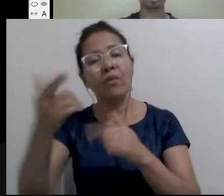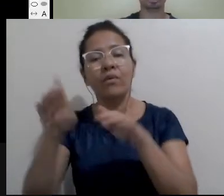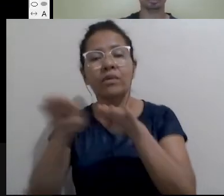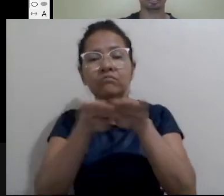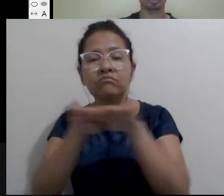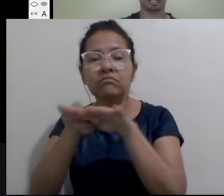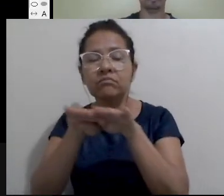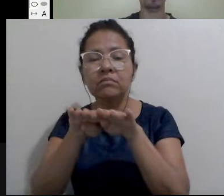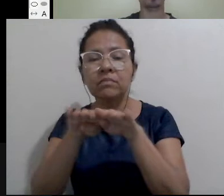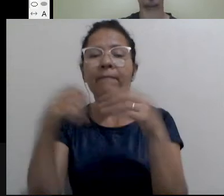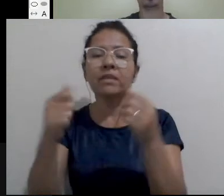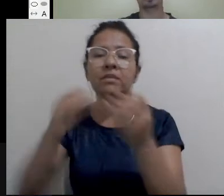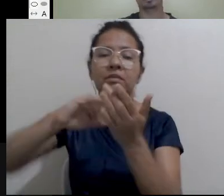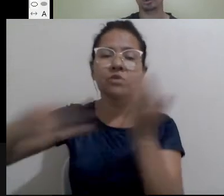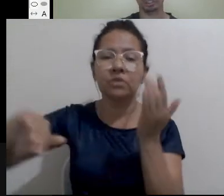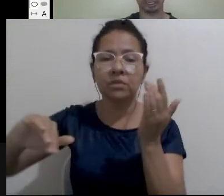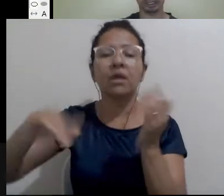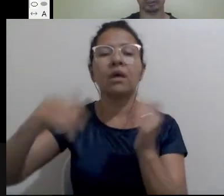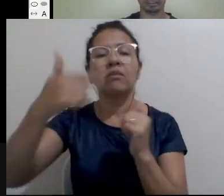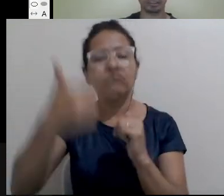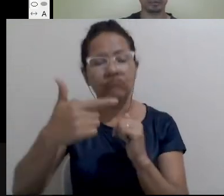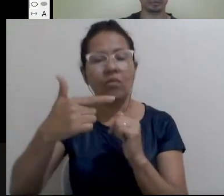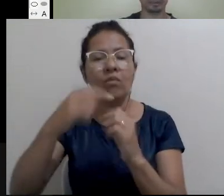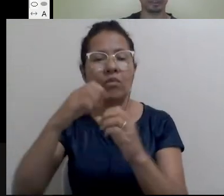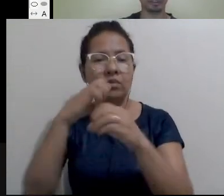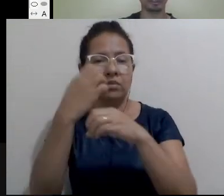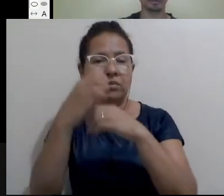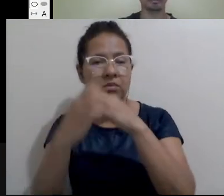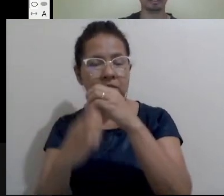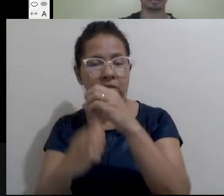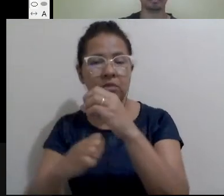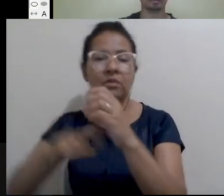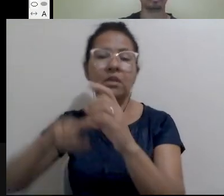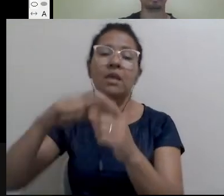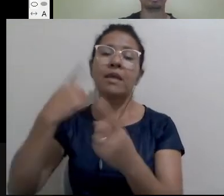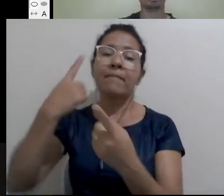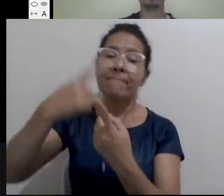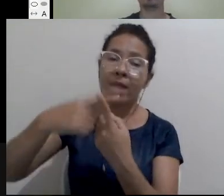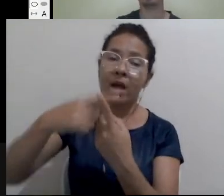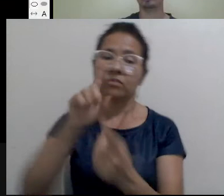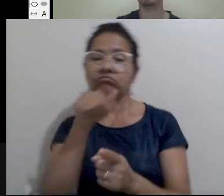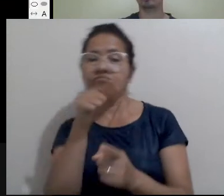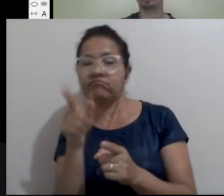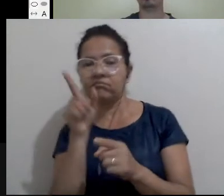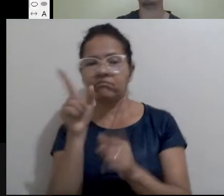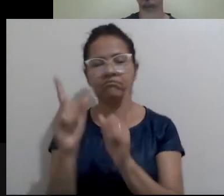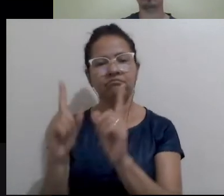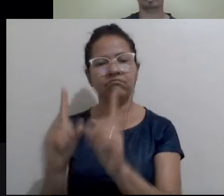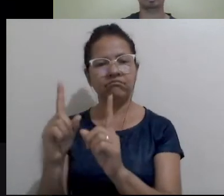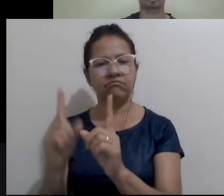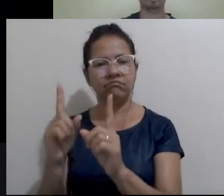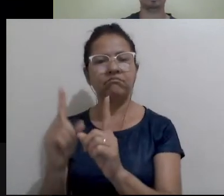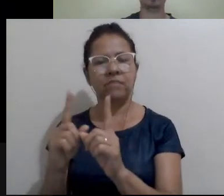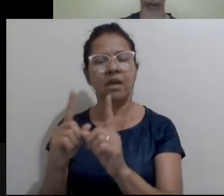né? Então, a gente tem que retirar esses 2 elétrons aqui e mais um elétron deste aqui. Por quê? O cobalto, quando